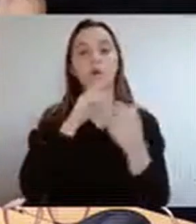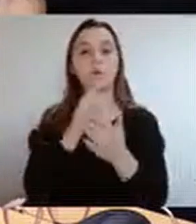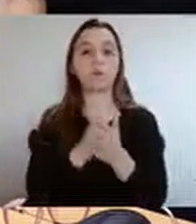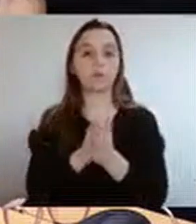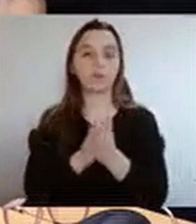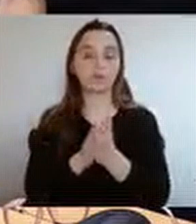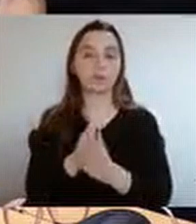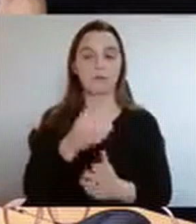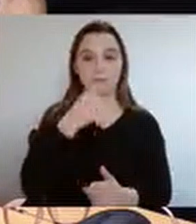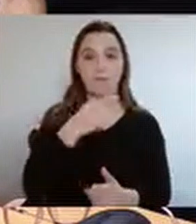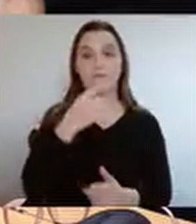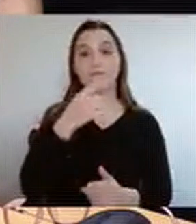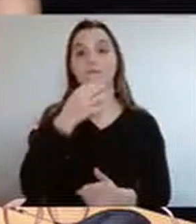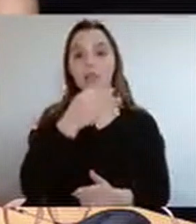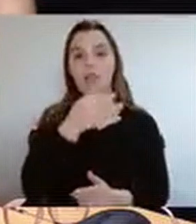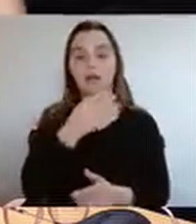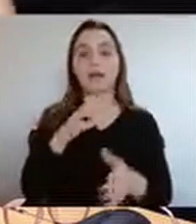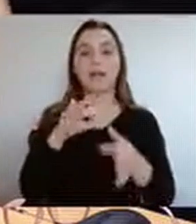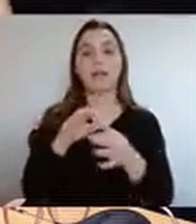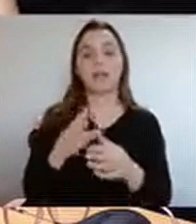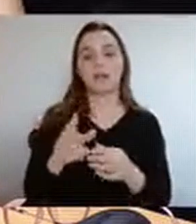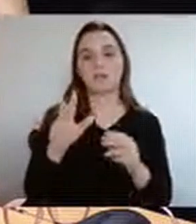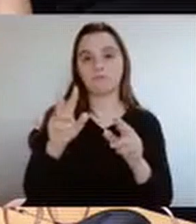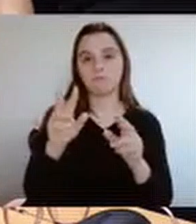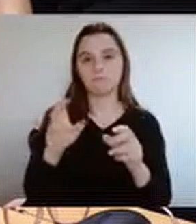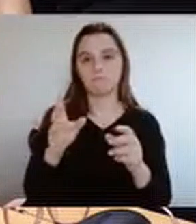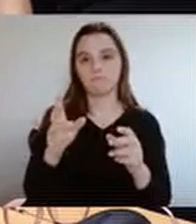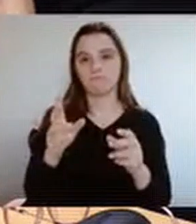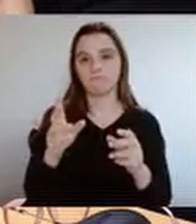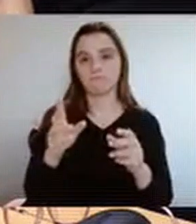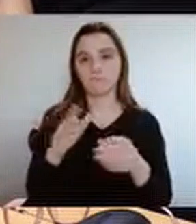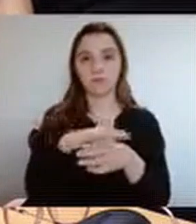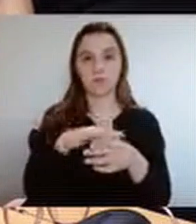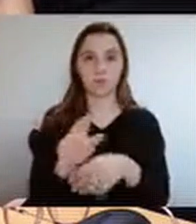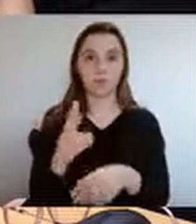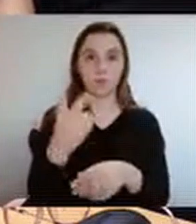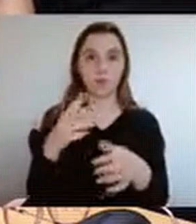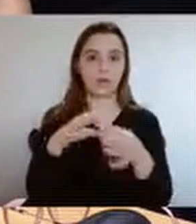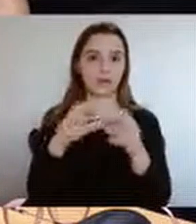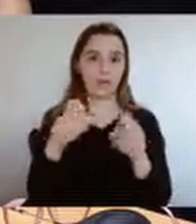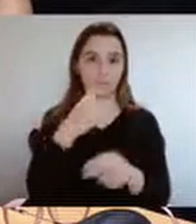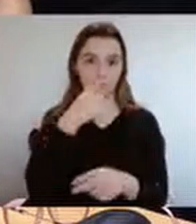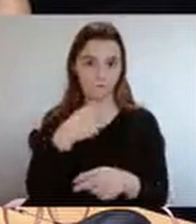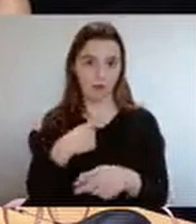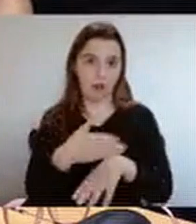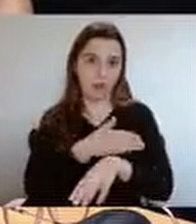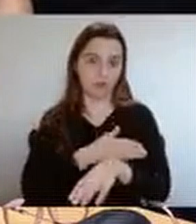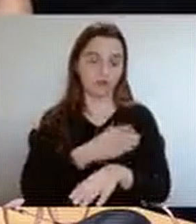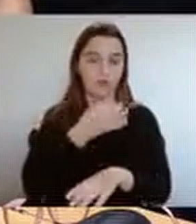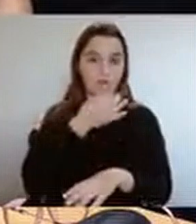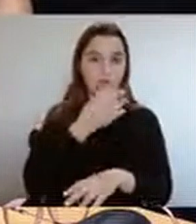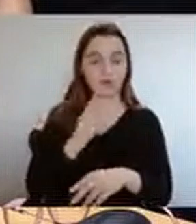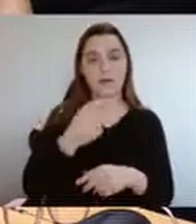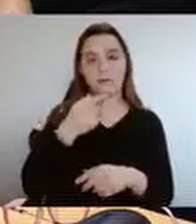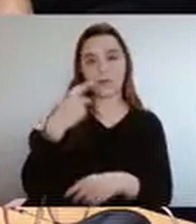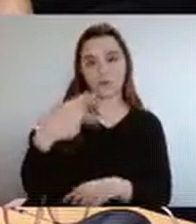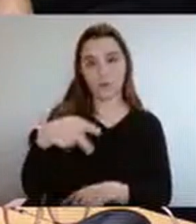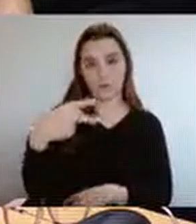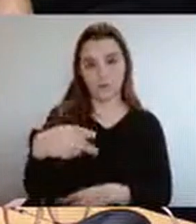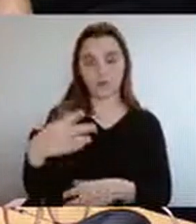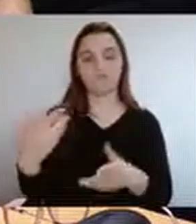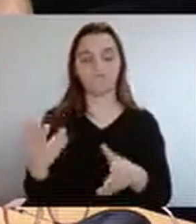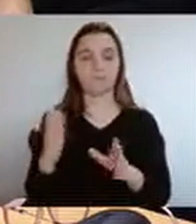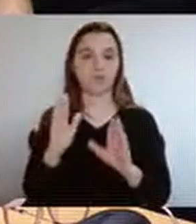sobre, em outras duas ocasiões, sobre falhas, e portanto já o fizemos em duas situações diferentes